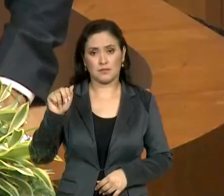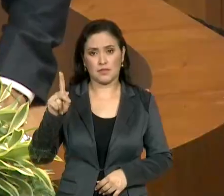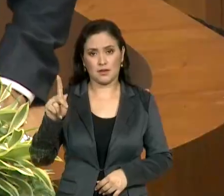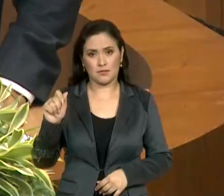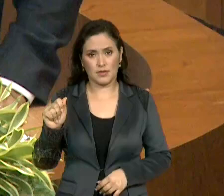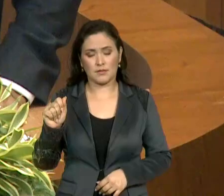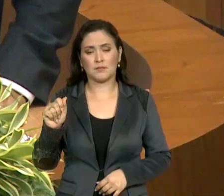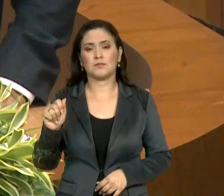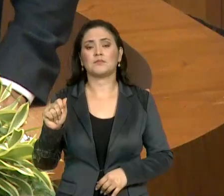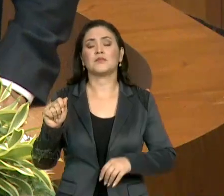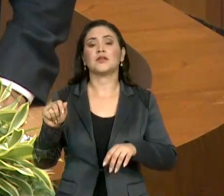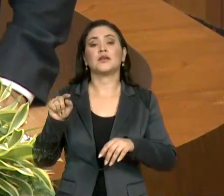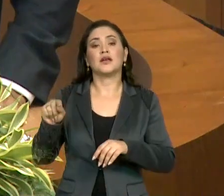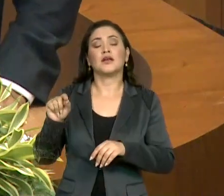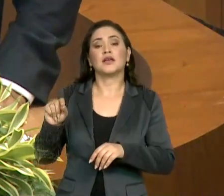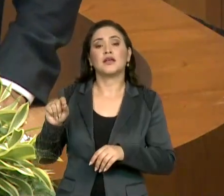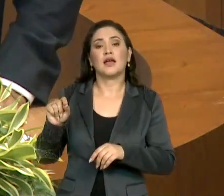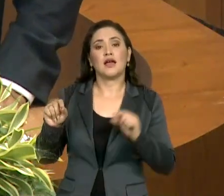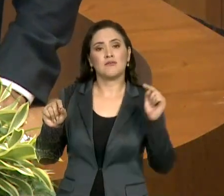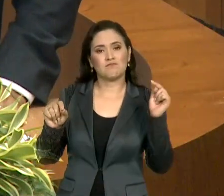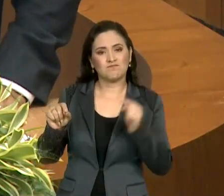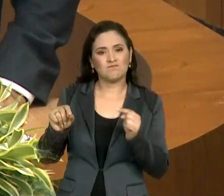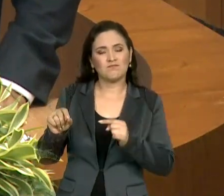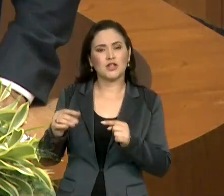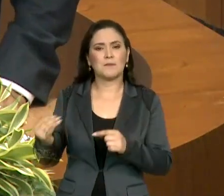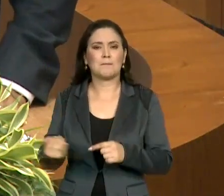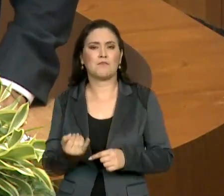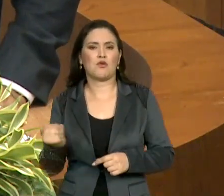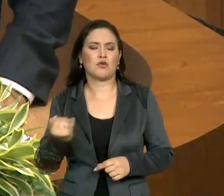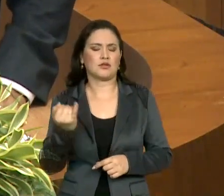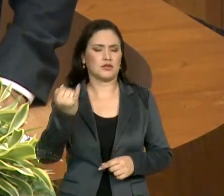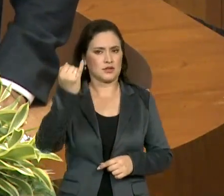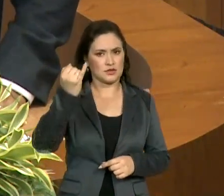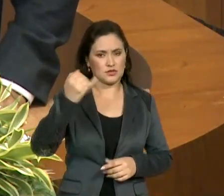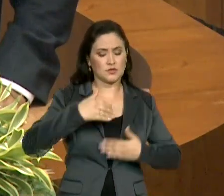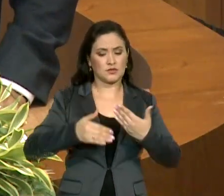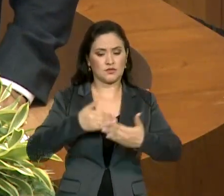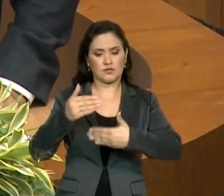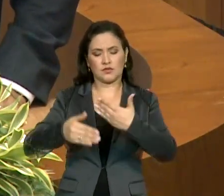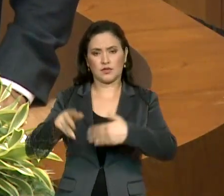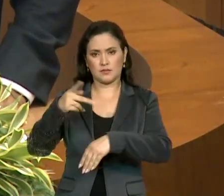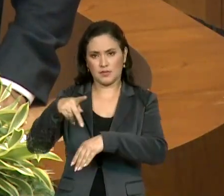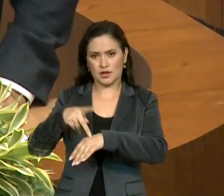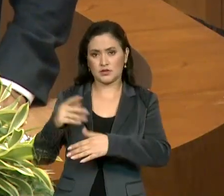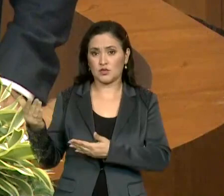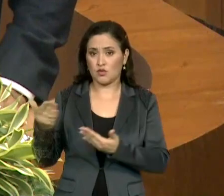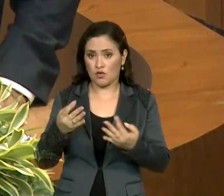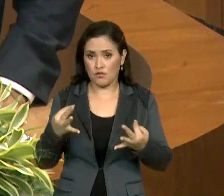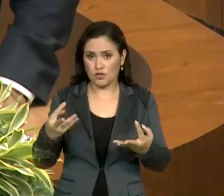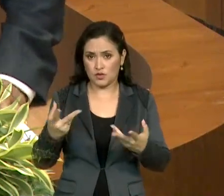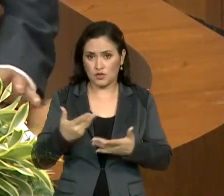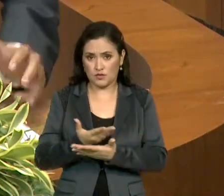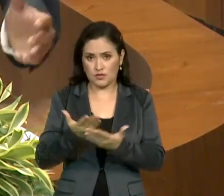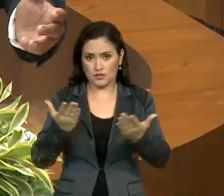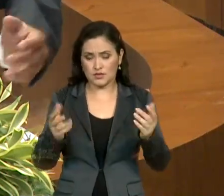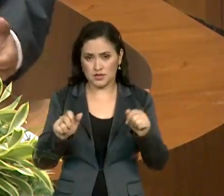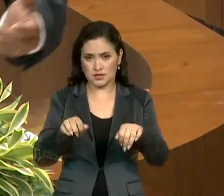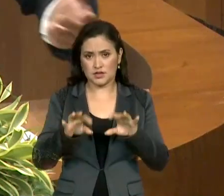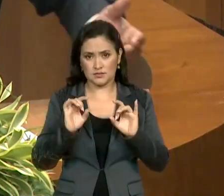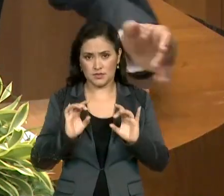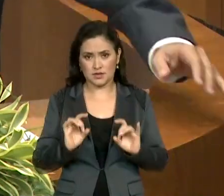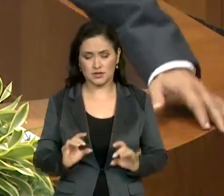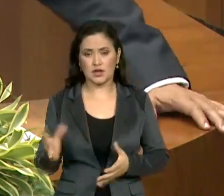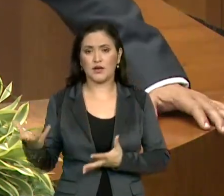no desenvolvimento do nosso país. Então, um convite a todos e a todas, né, para que a gente possa fazer essa sessão solene. Aqui vamos receber